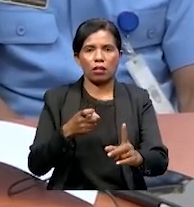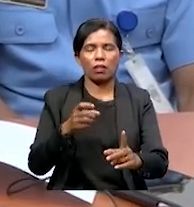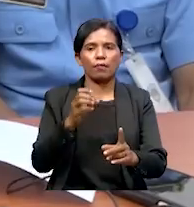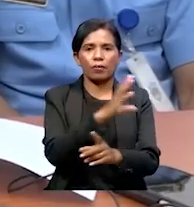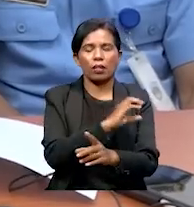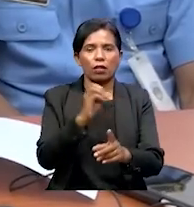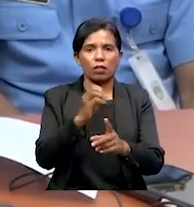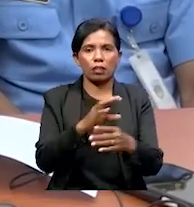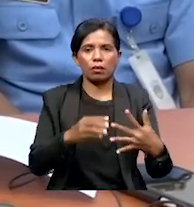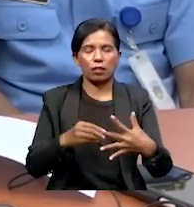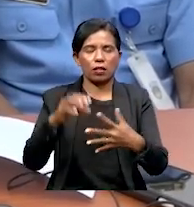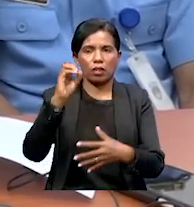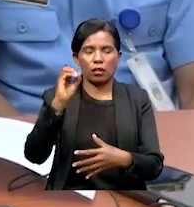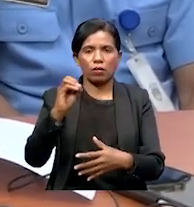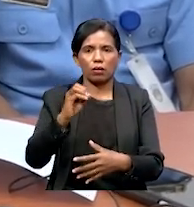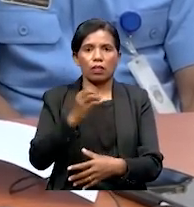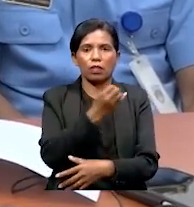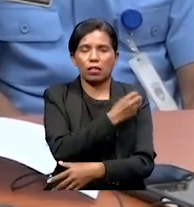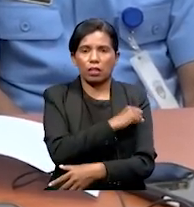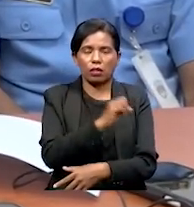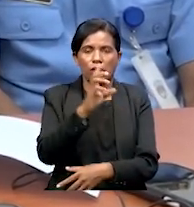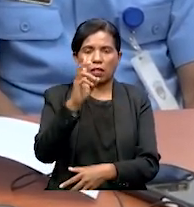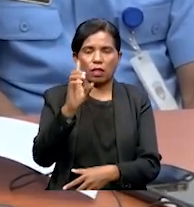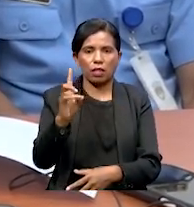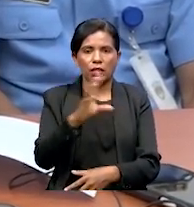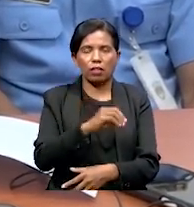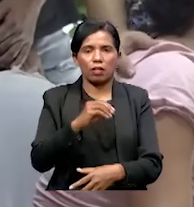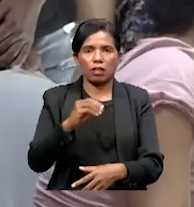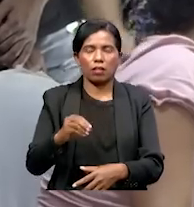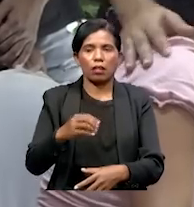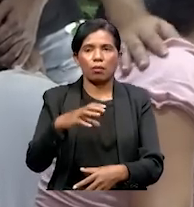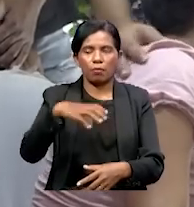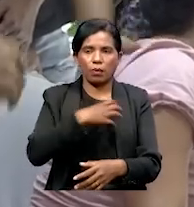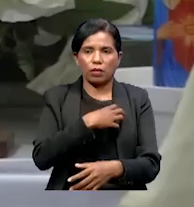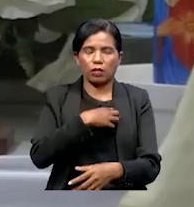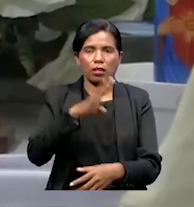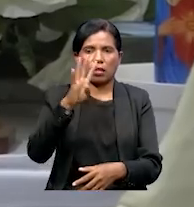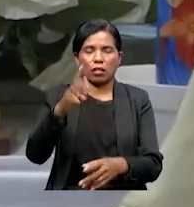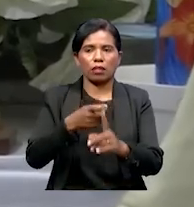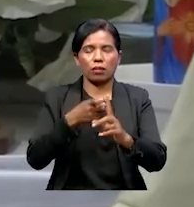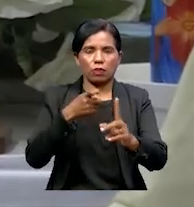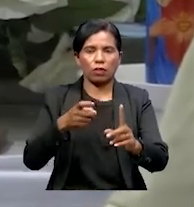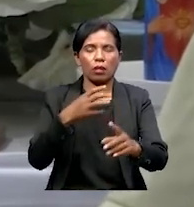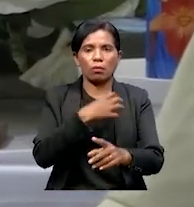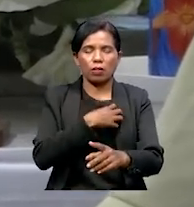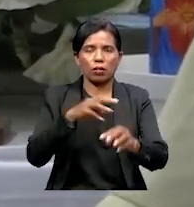oficial nem tolu, sargento nem ida, no agentes Penitelli nem hat, russi comando